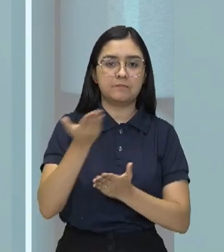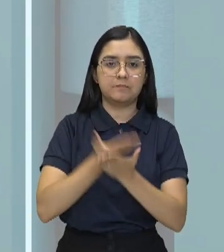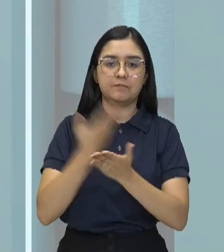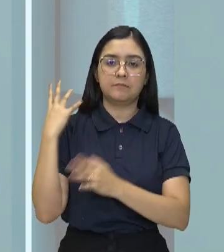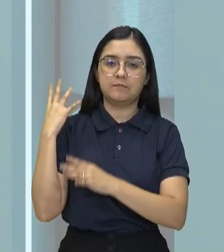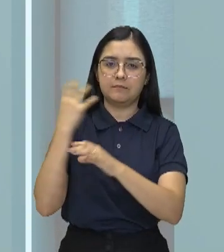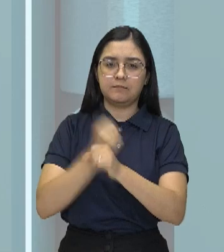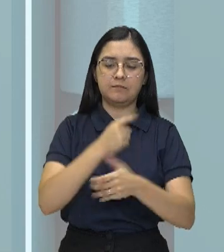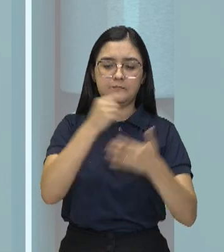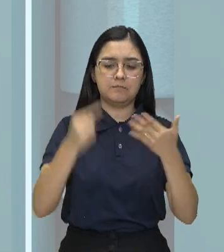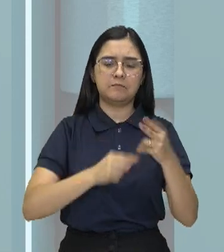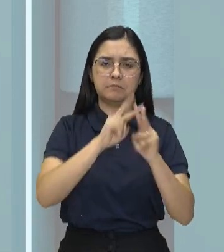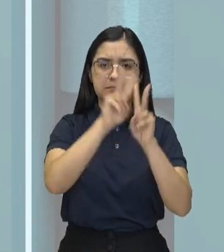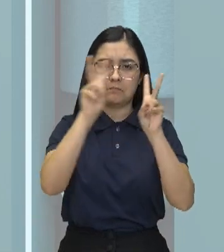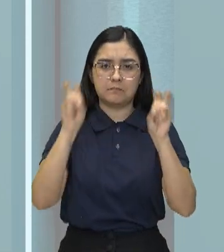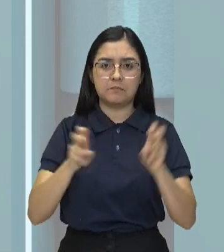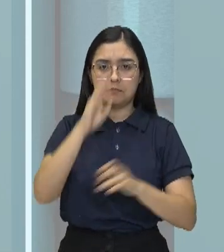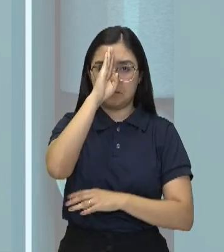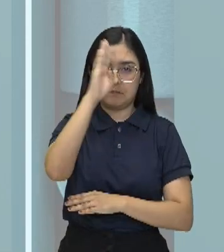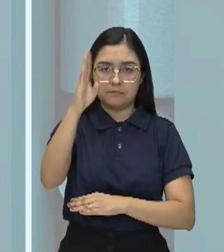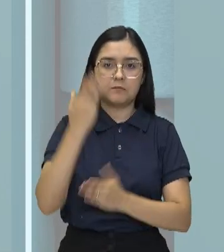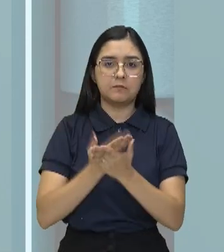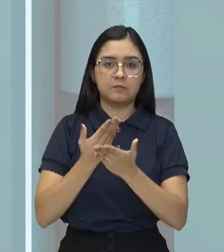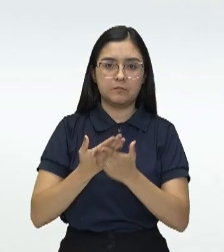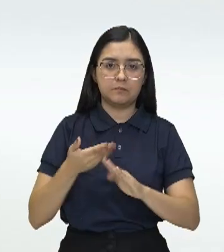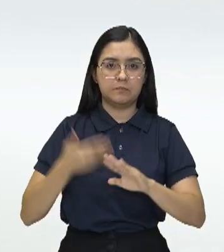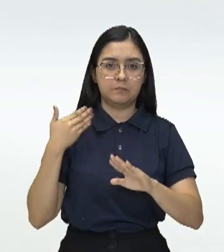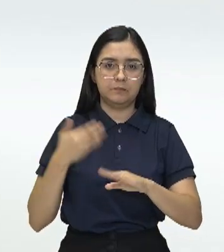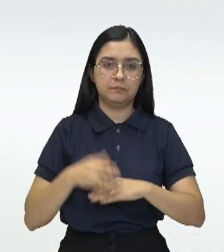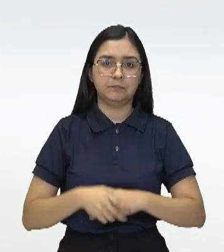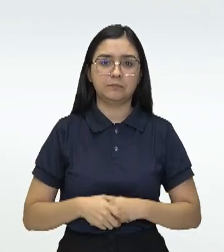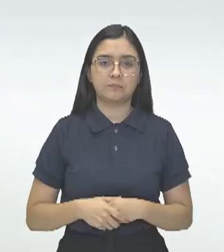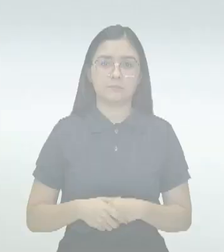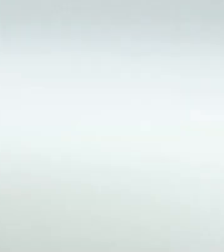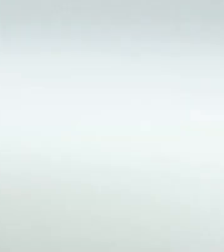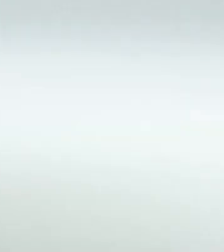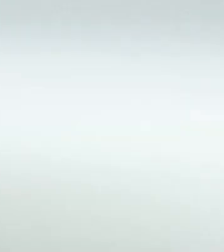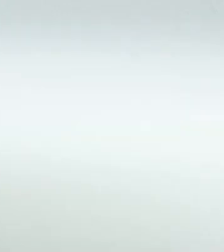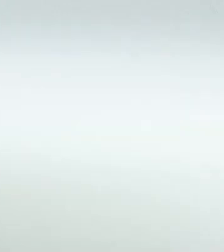recapitular os principais pontos trabalhados ao longo dessa unidade.